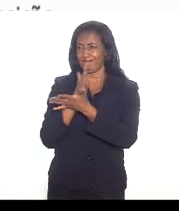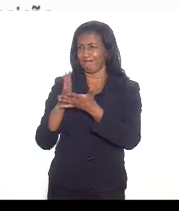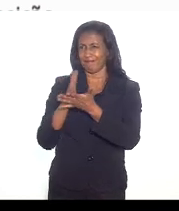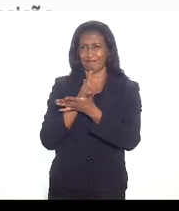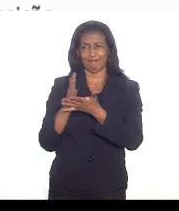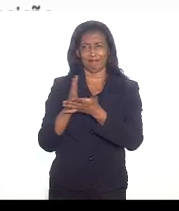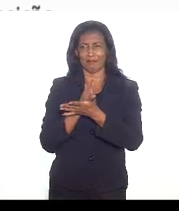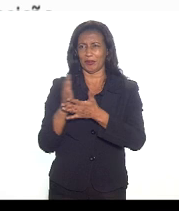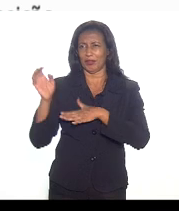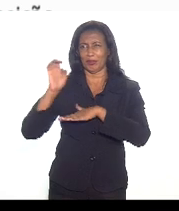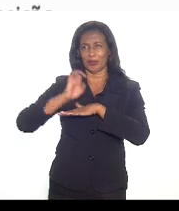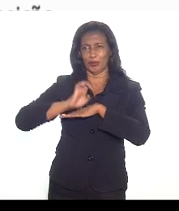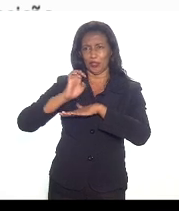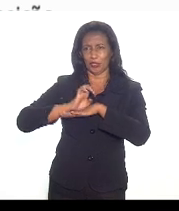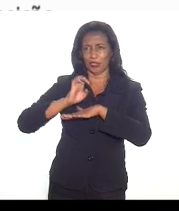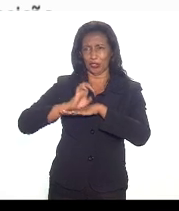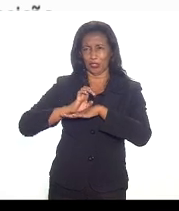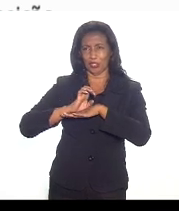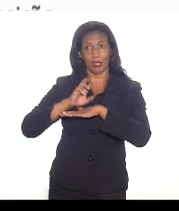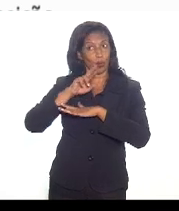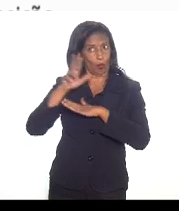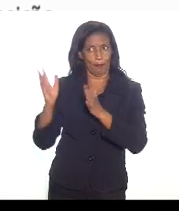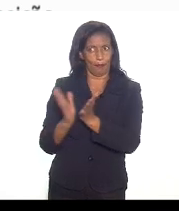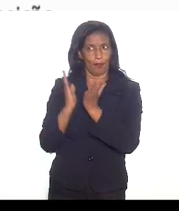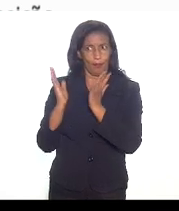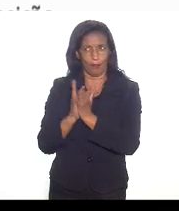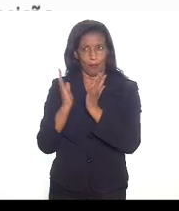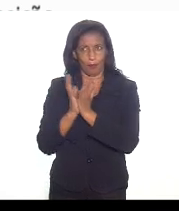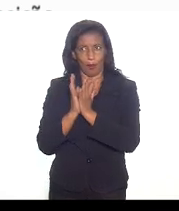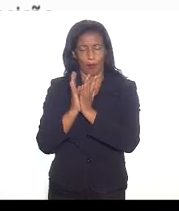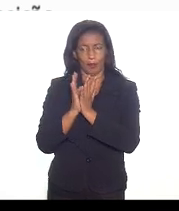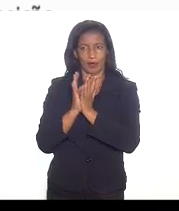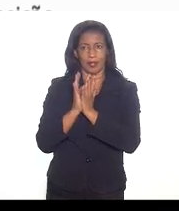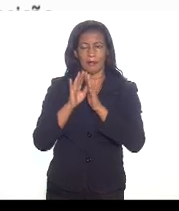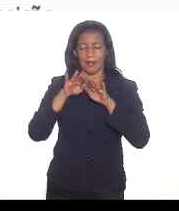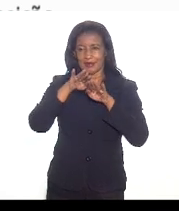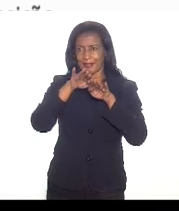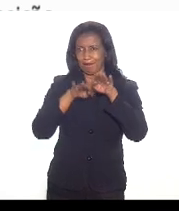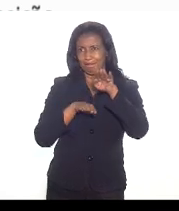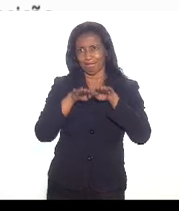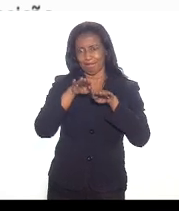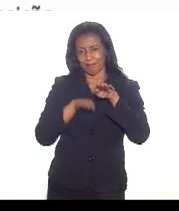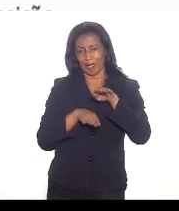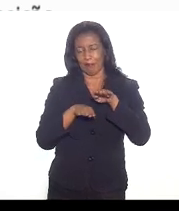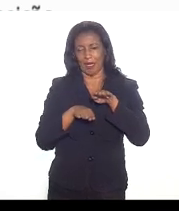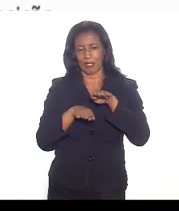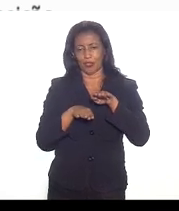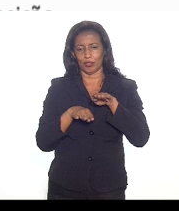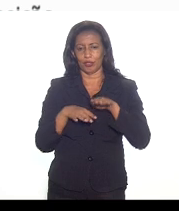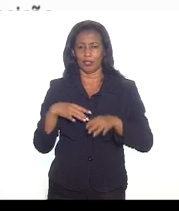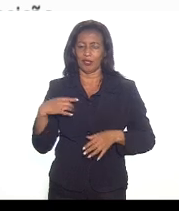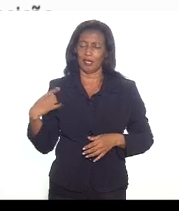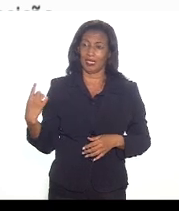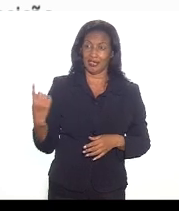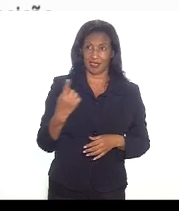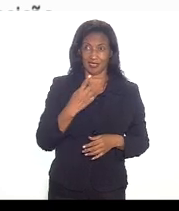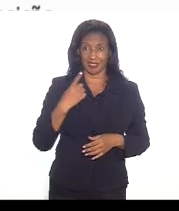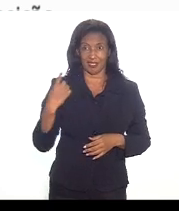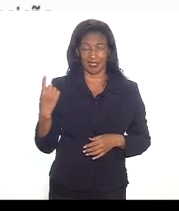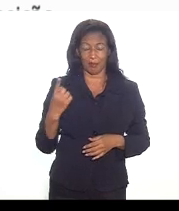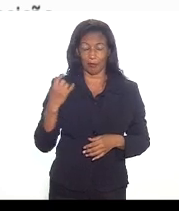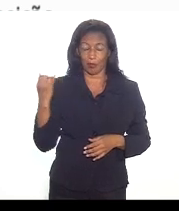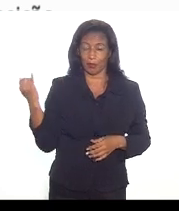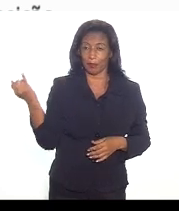que tem, enfim, não é um estado pobre, né, está além da posição 3.000. Então, a gente tem um problema